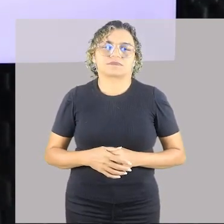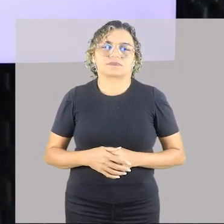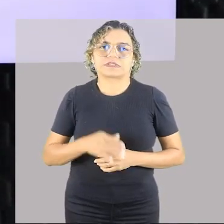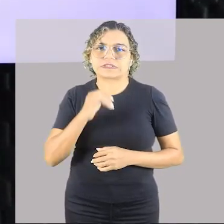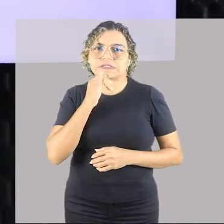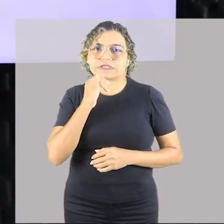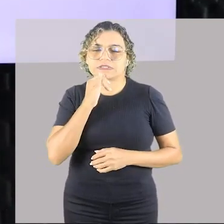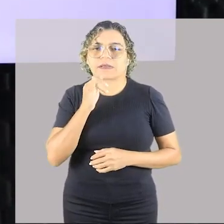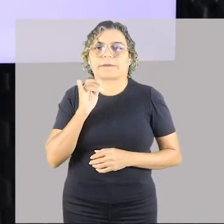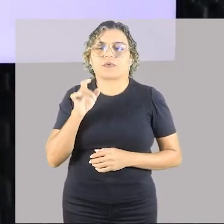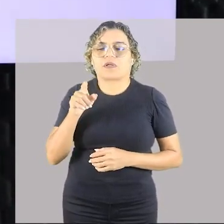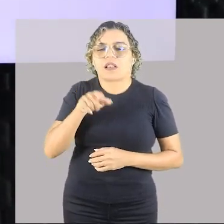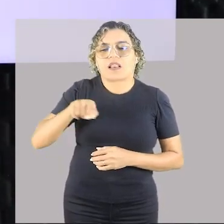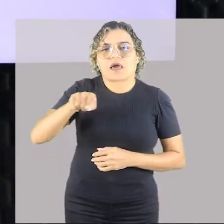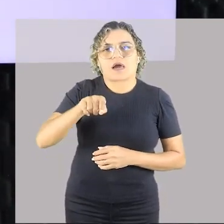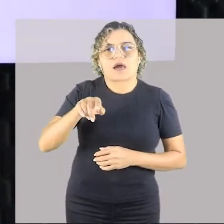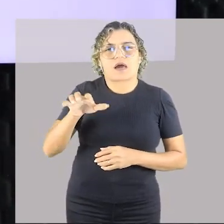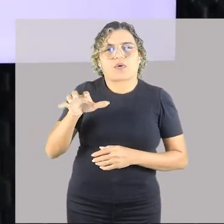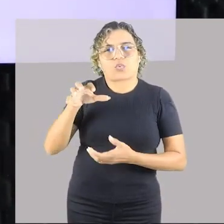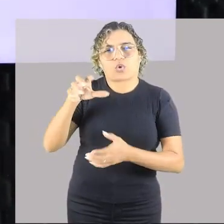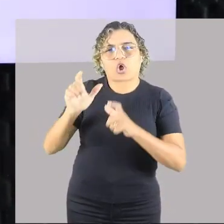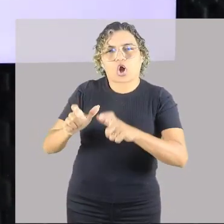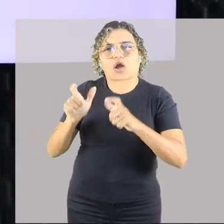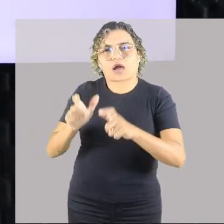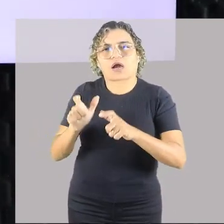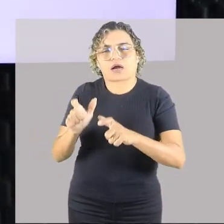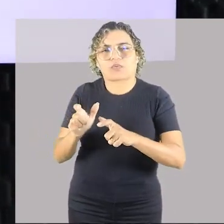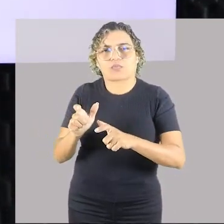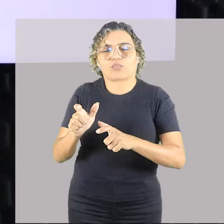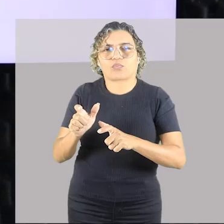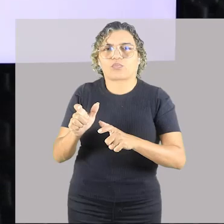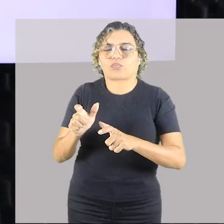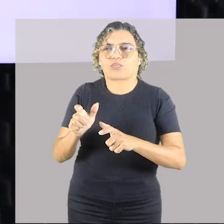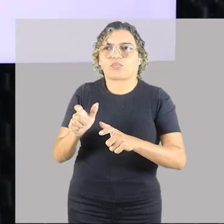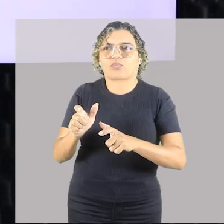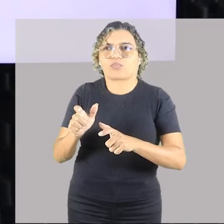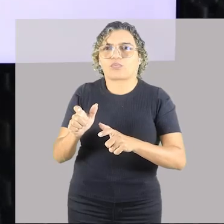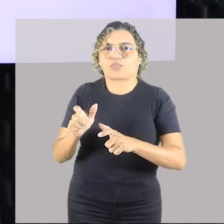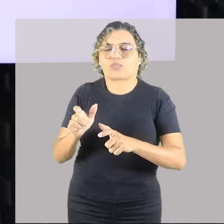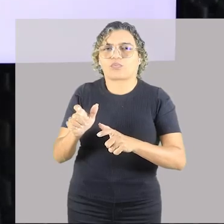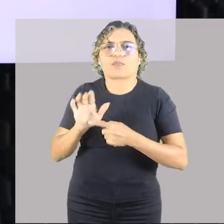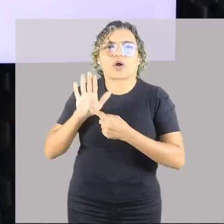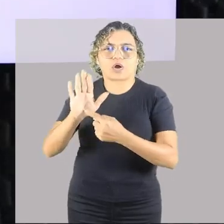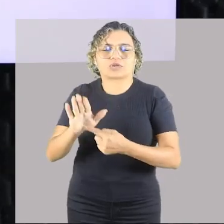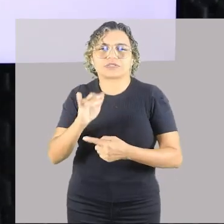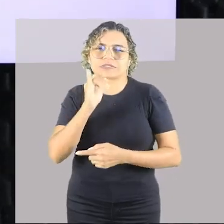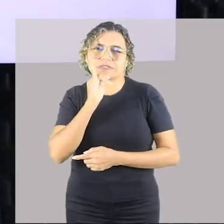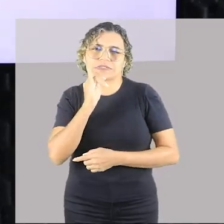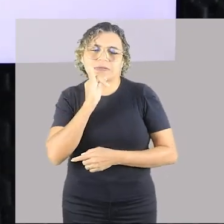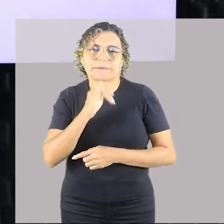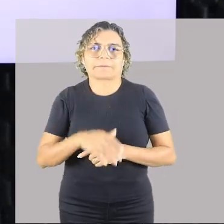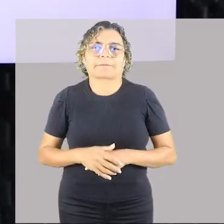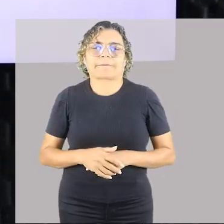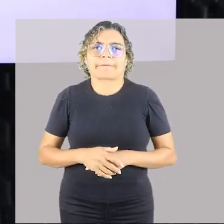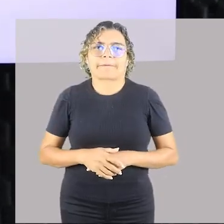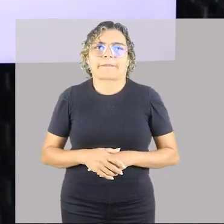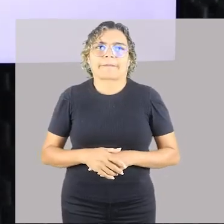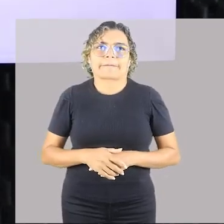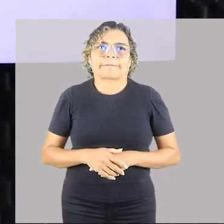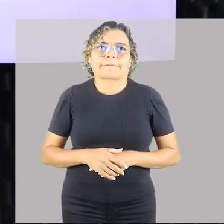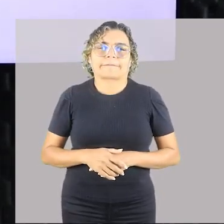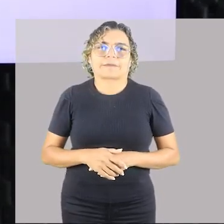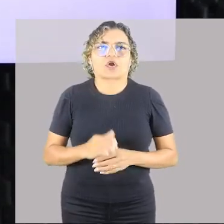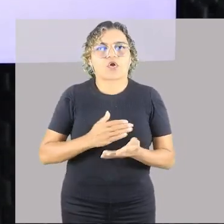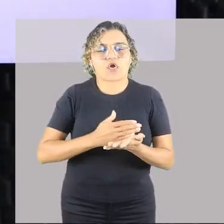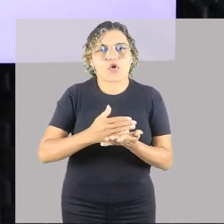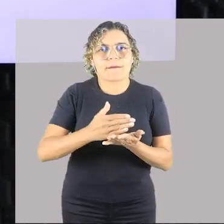improrrogabilidade, o fato de que o órgão ou agente incompetente para praticar, não faz com que ele passe a ser considerado. Digamos que o julgamento começou